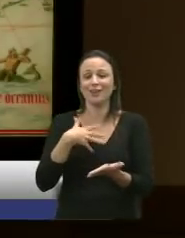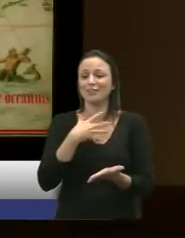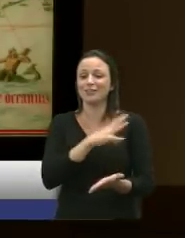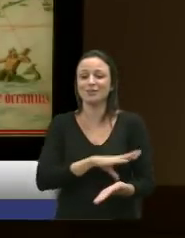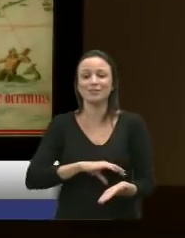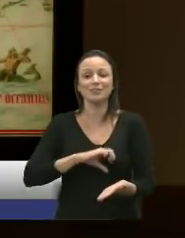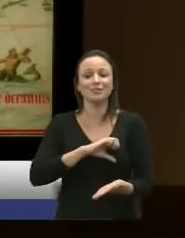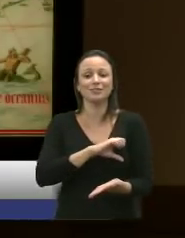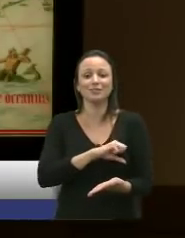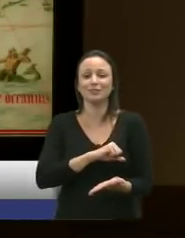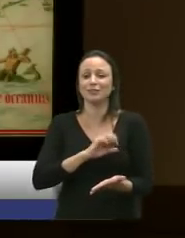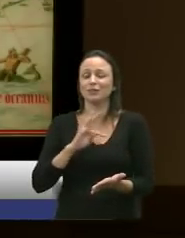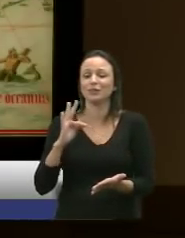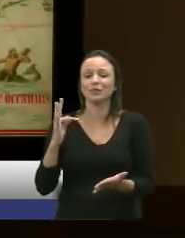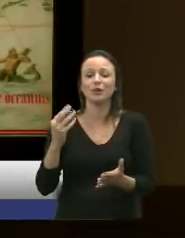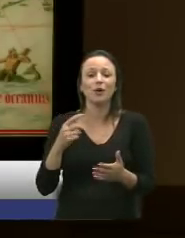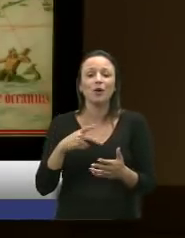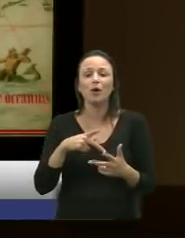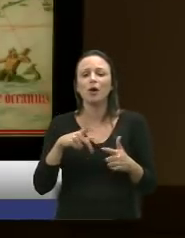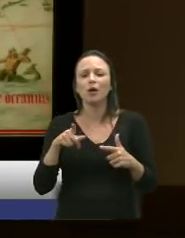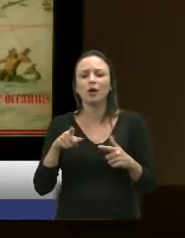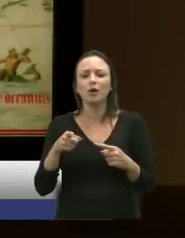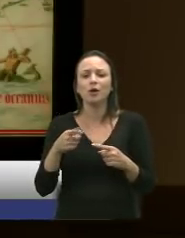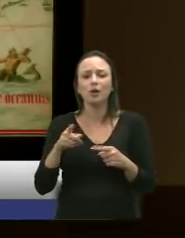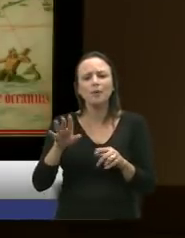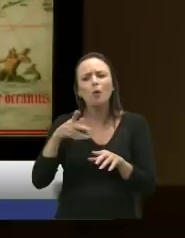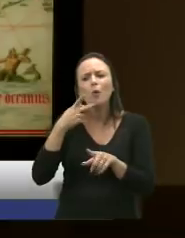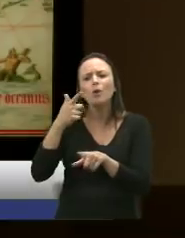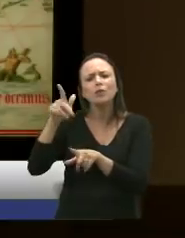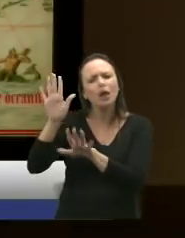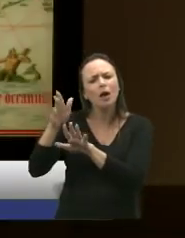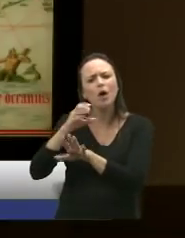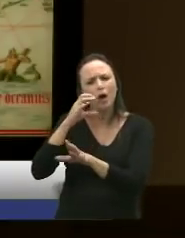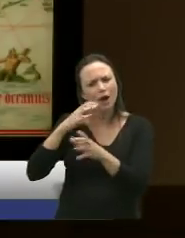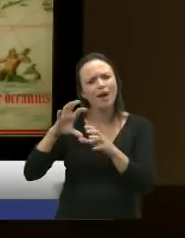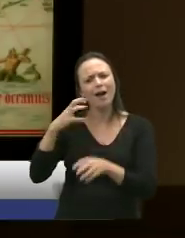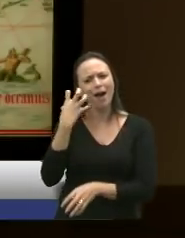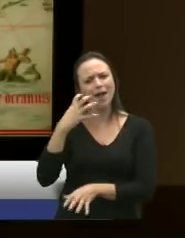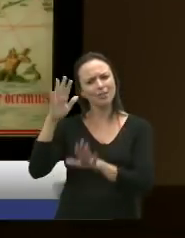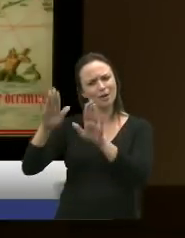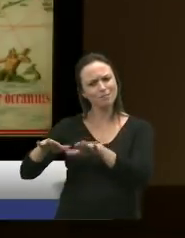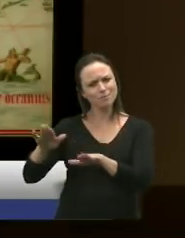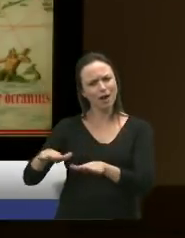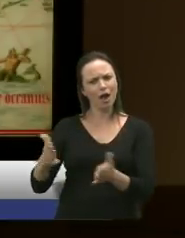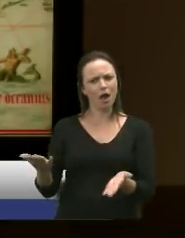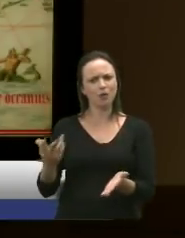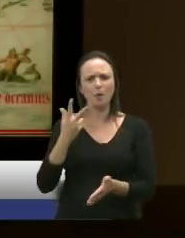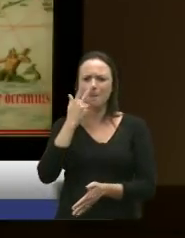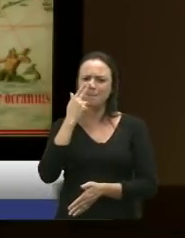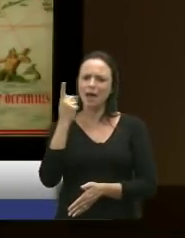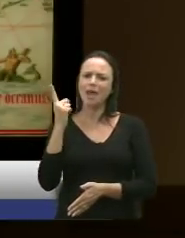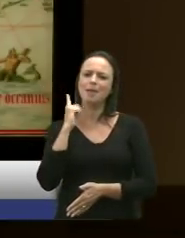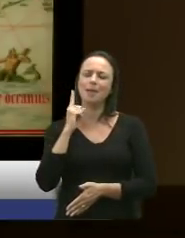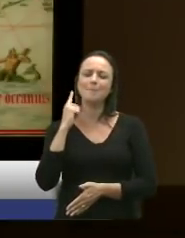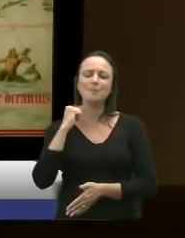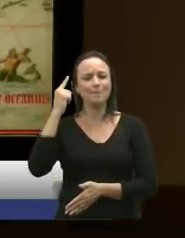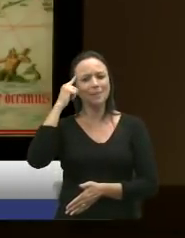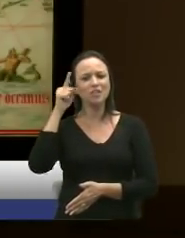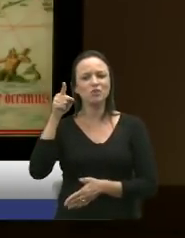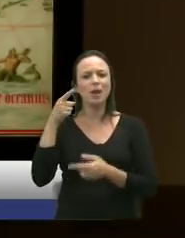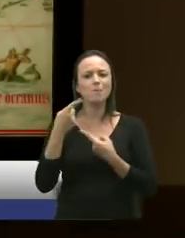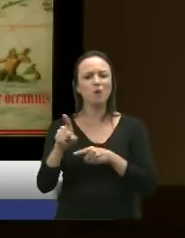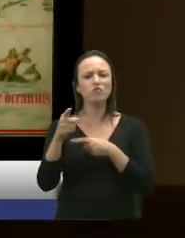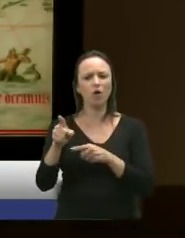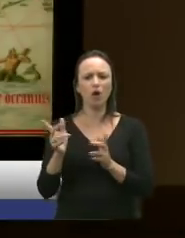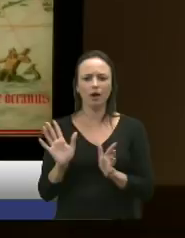dás abrigo. Daí outro, canta mais baixo. Os mineiros vão achar que é provocação. Daí, tá bom,